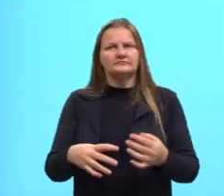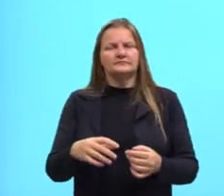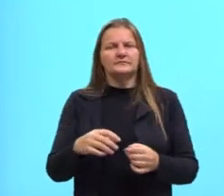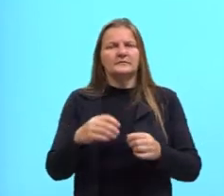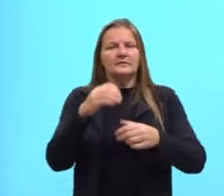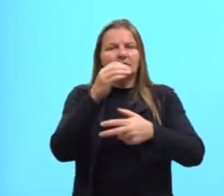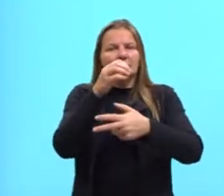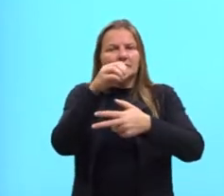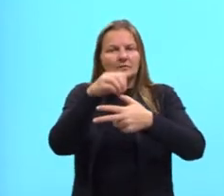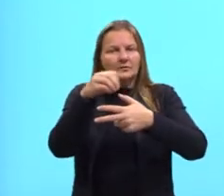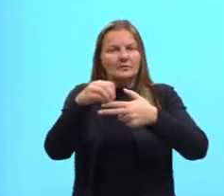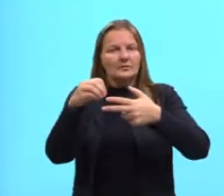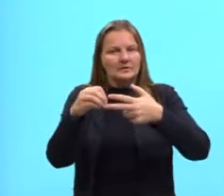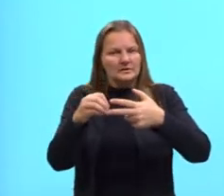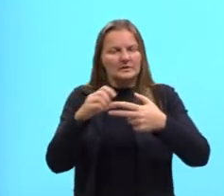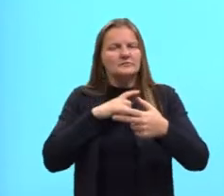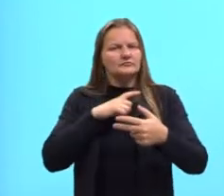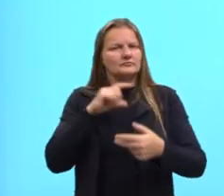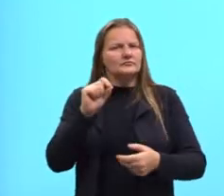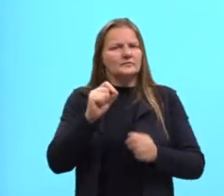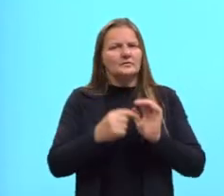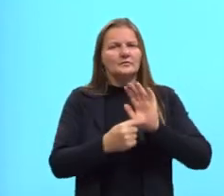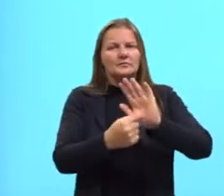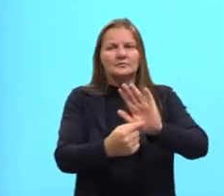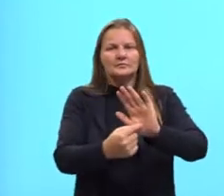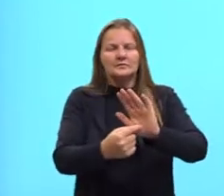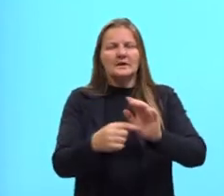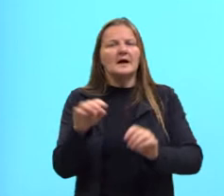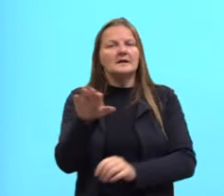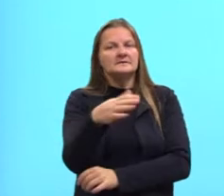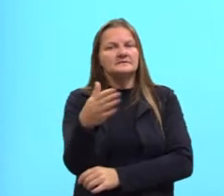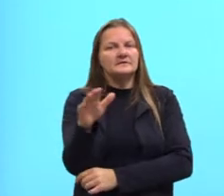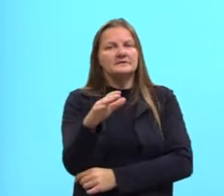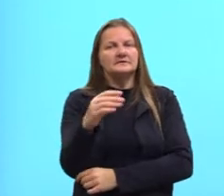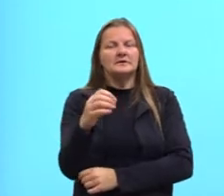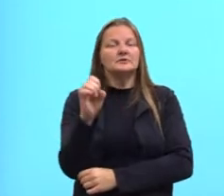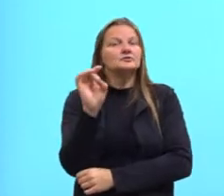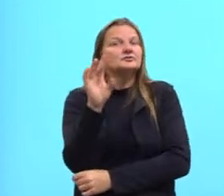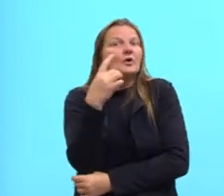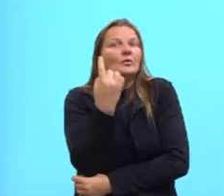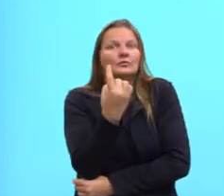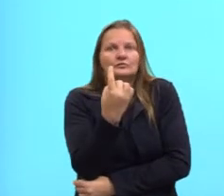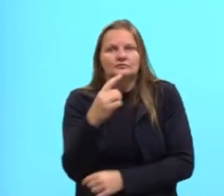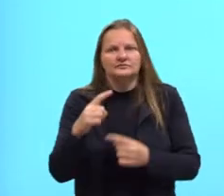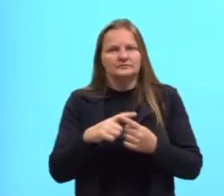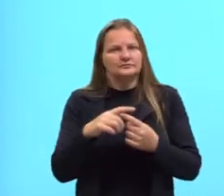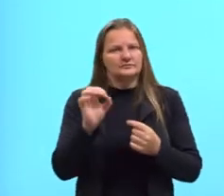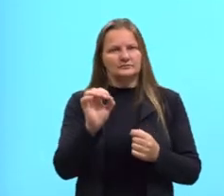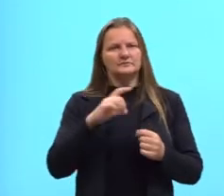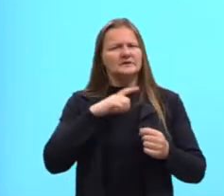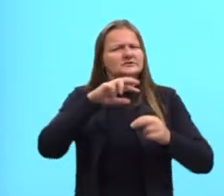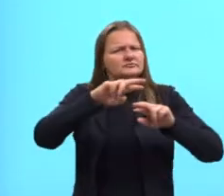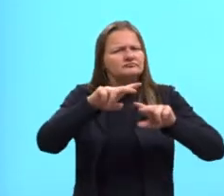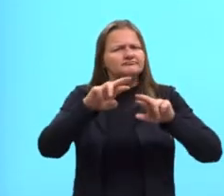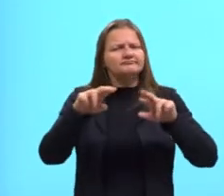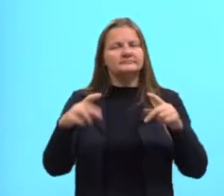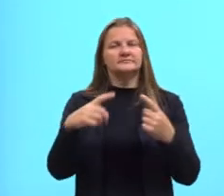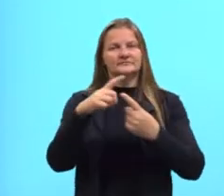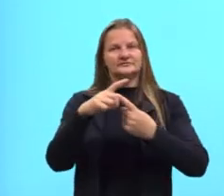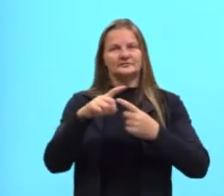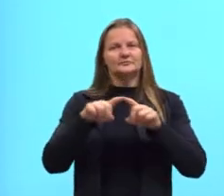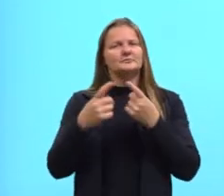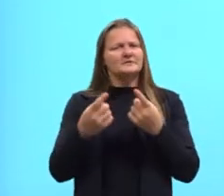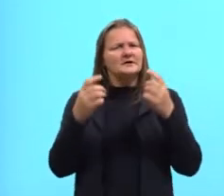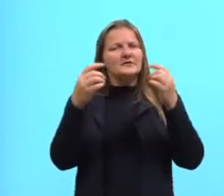questões do Enem a forma que eu trago para vocês muitas vezes não é a única forma de resolver a questão tá mas é